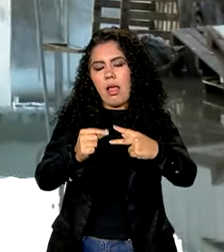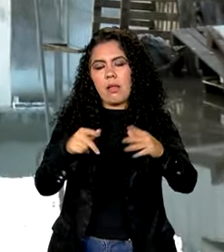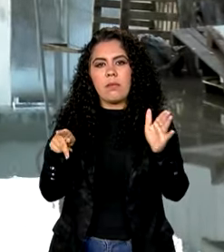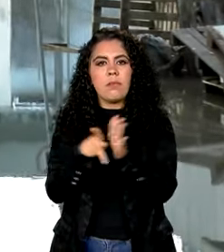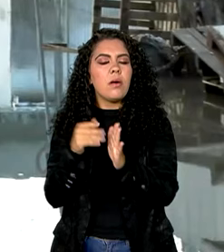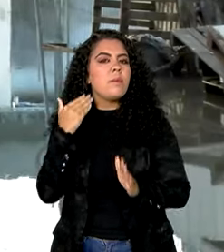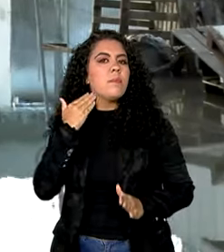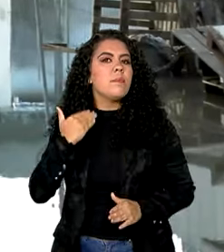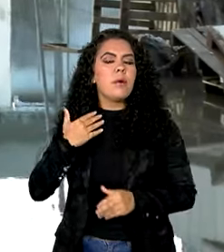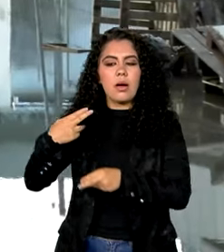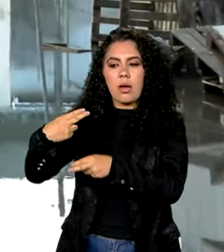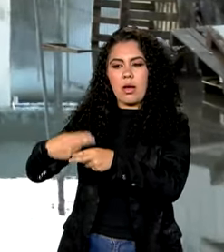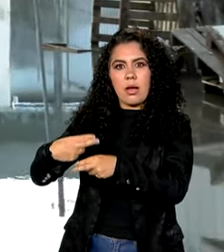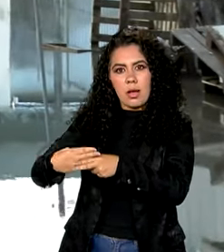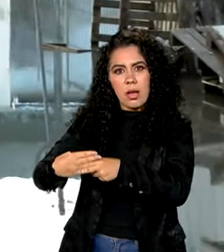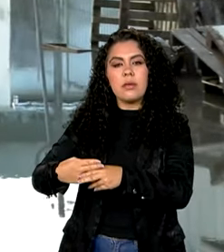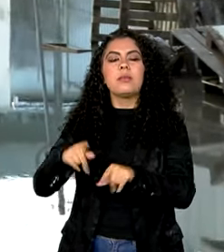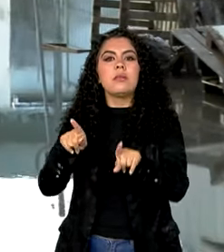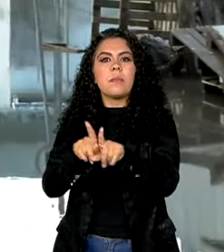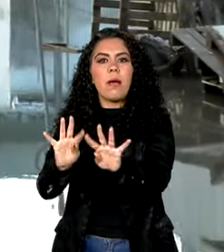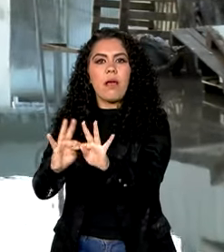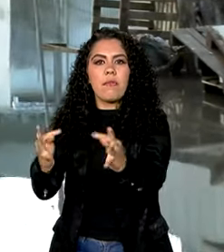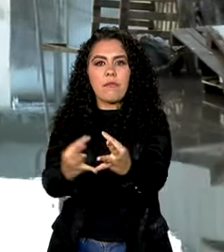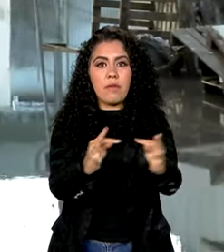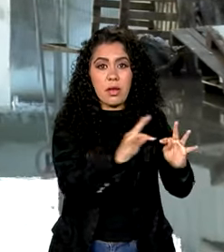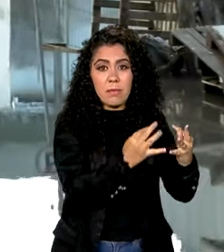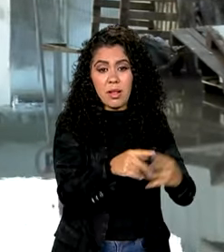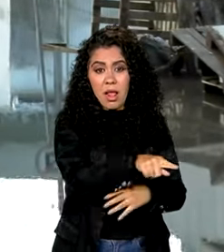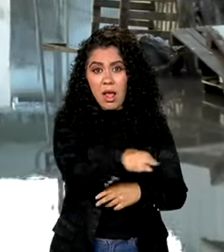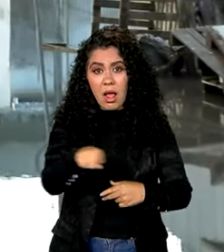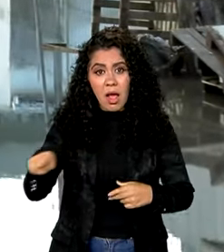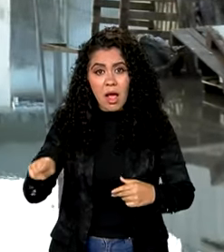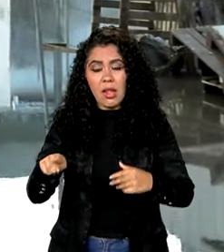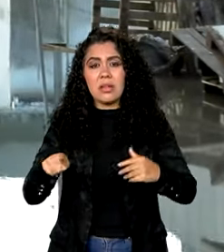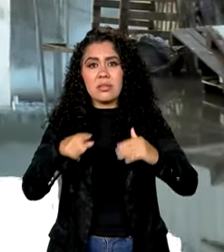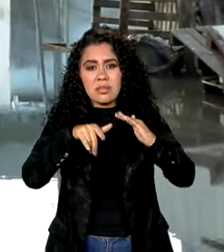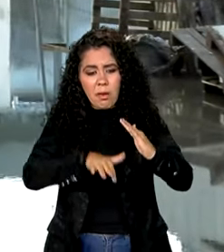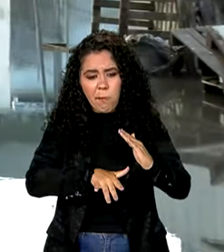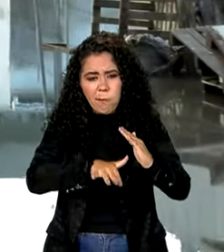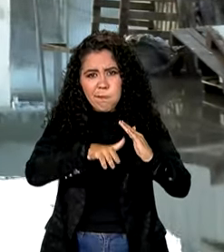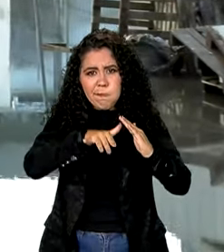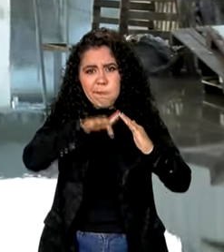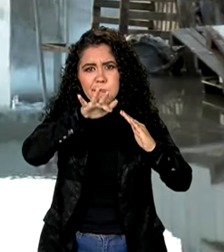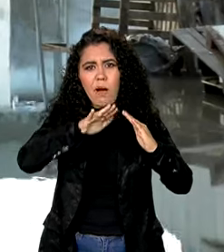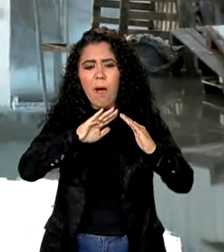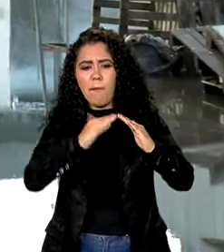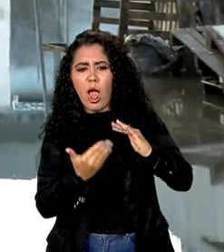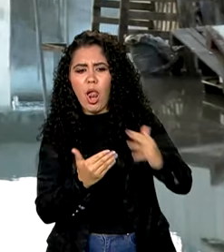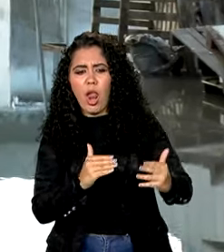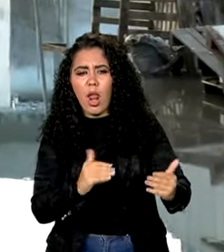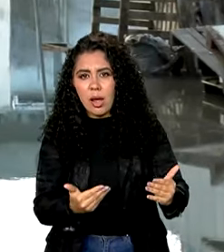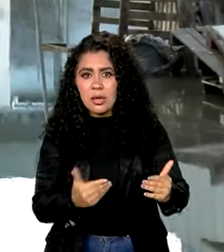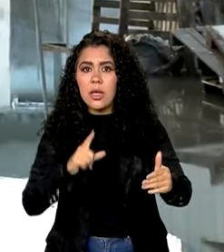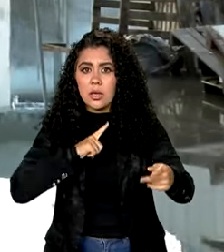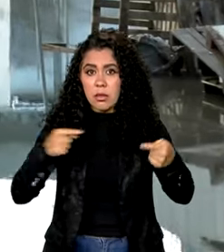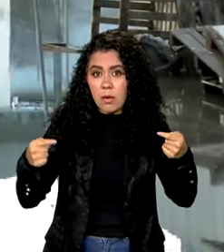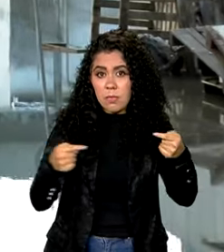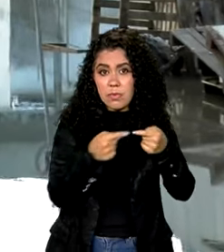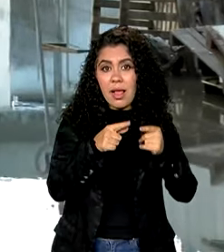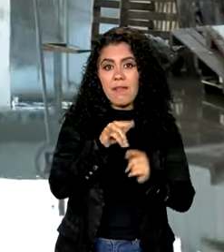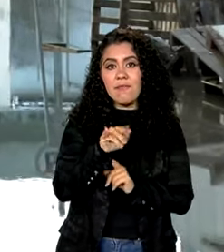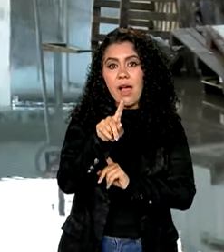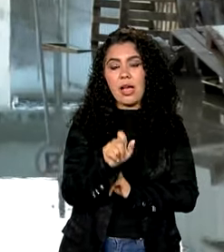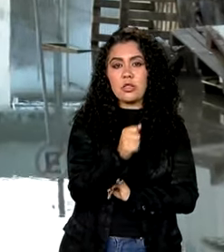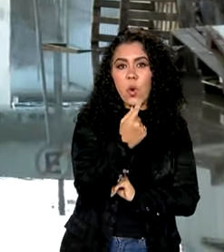Econômica Federal. Além disso, famílias que perderam suas casas na enchente e se encaixam nas faixas 1 e 2